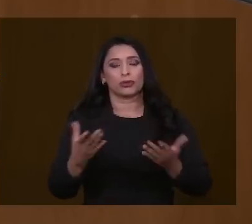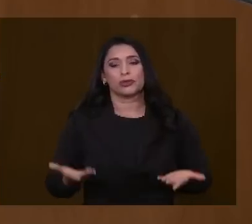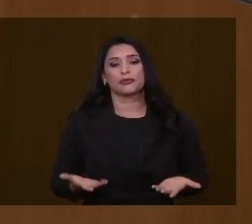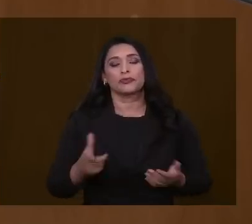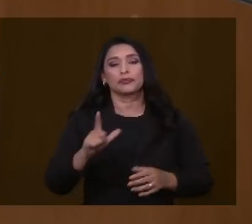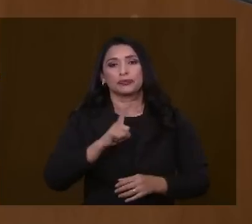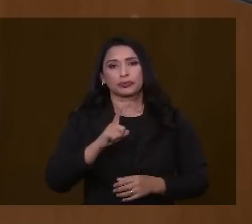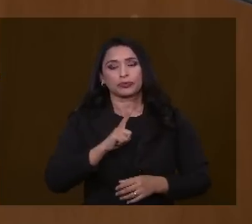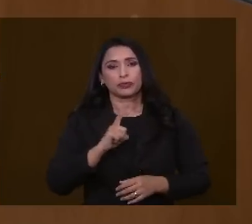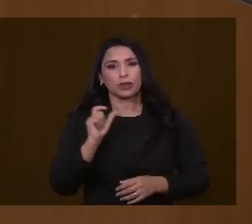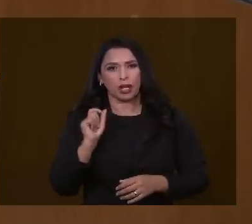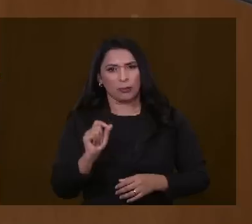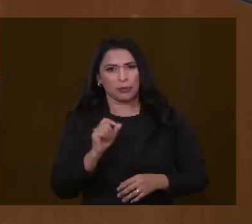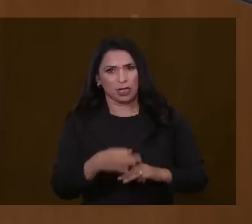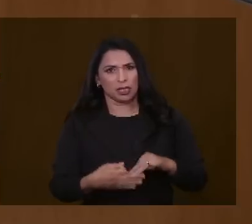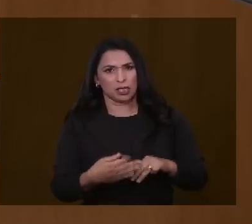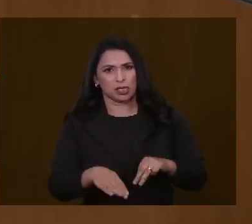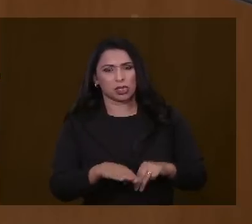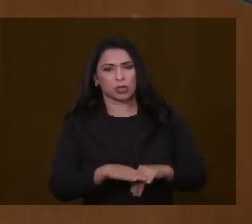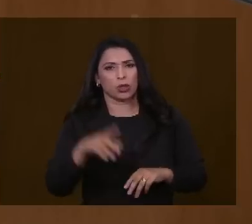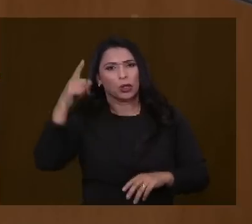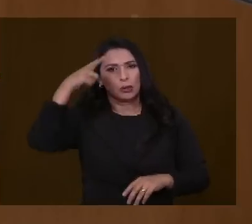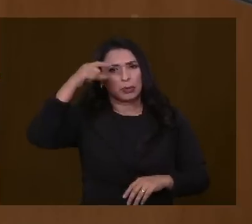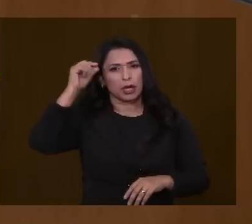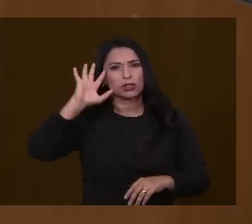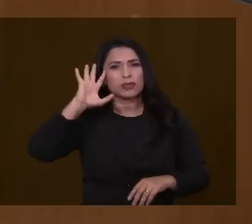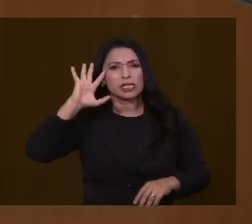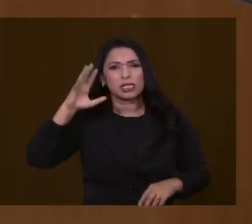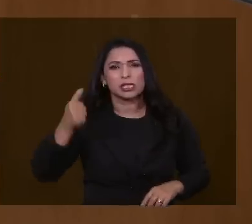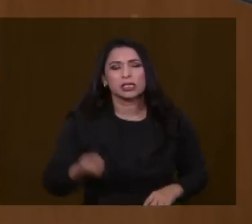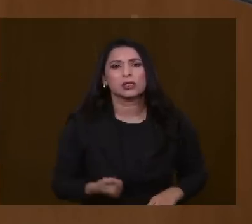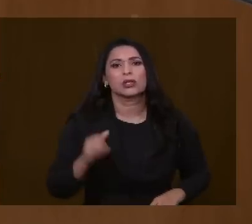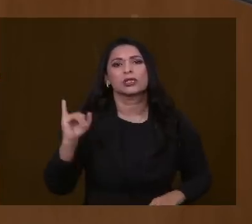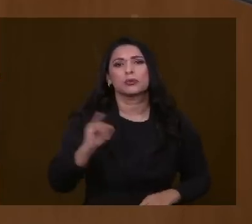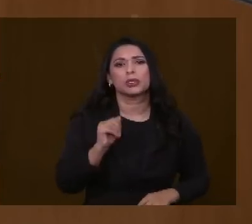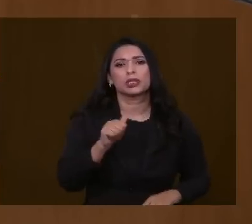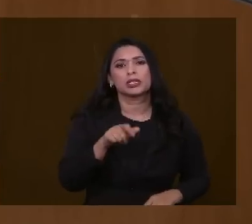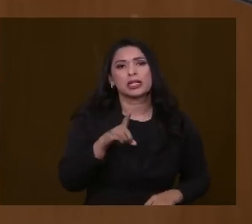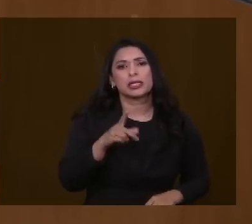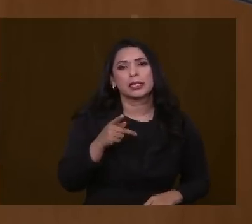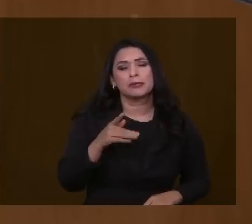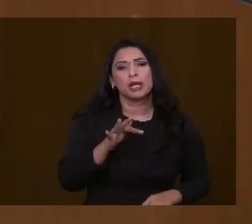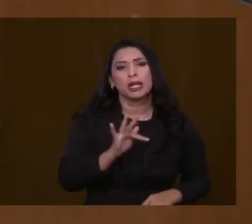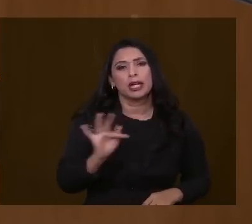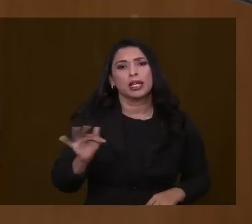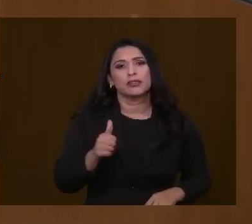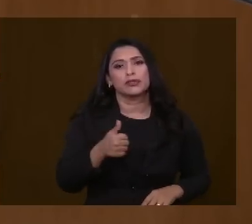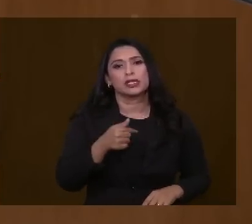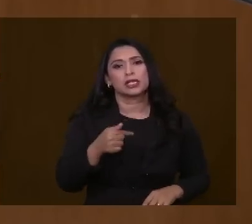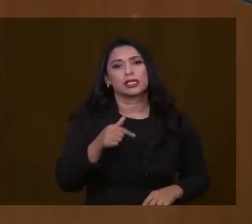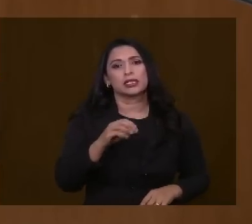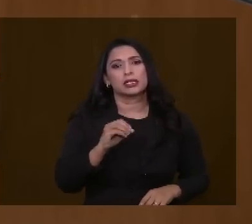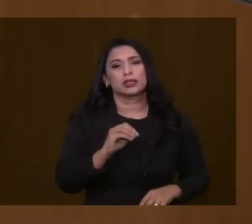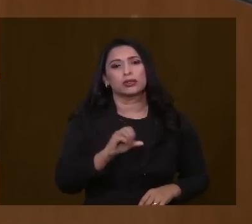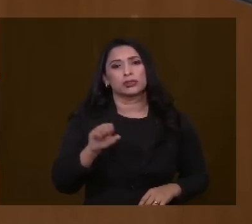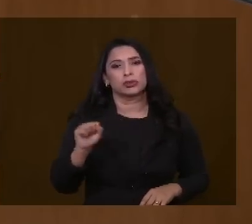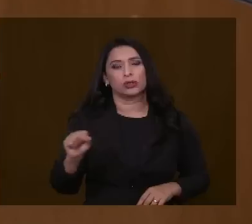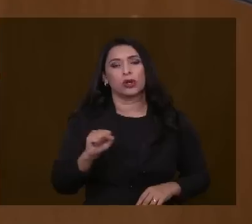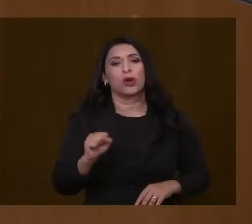Barroso proferiu decisões significativas, como na ADPF 708, referente ao Fundo